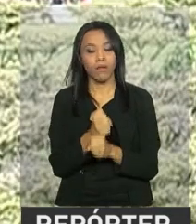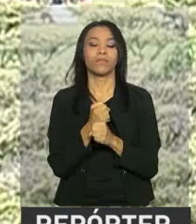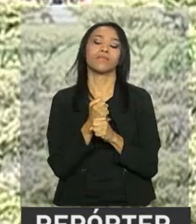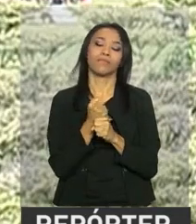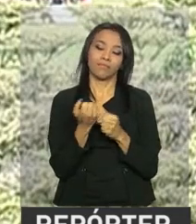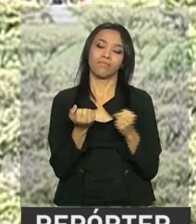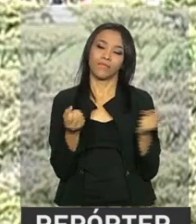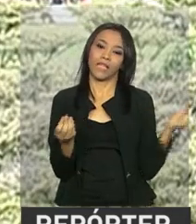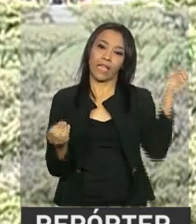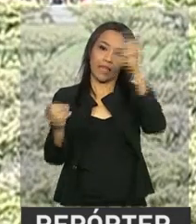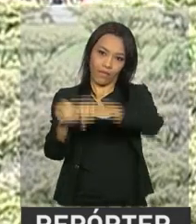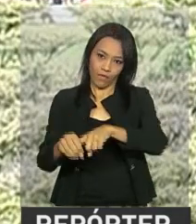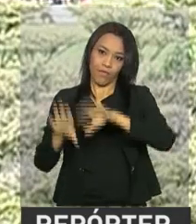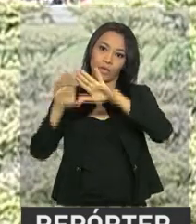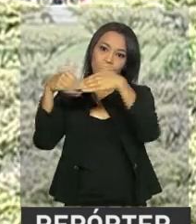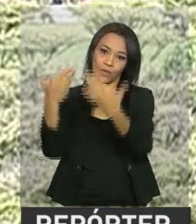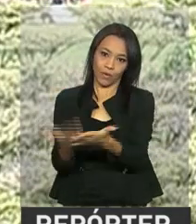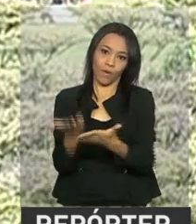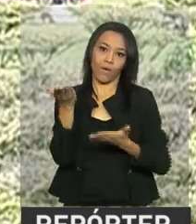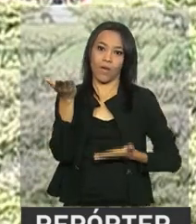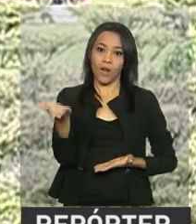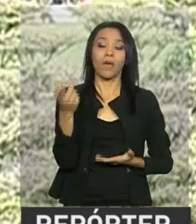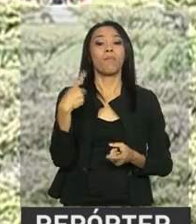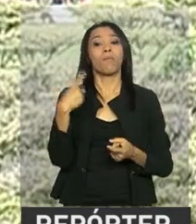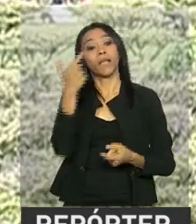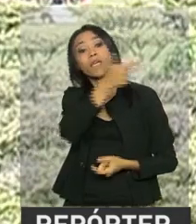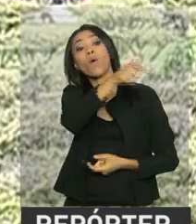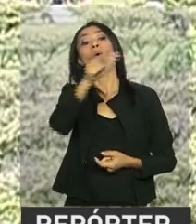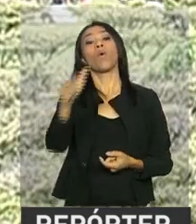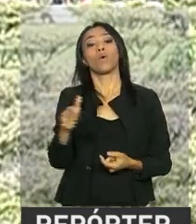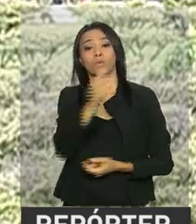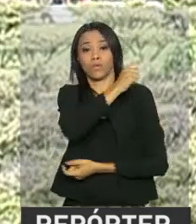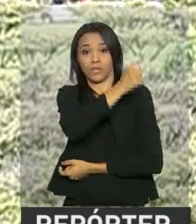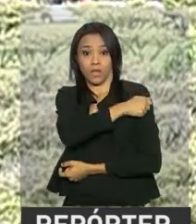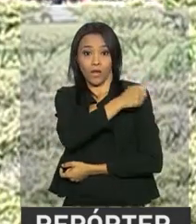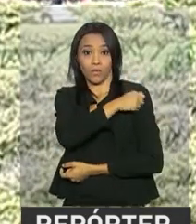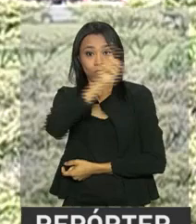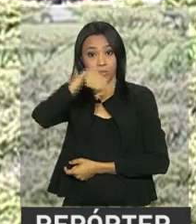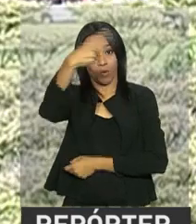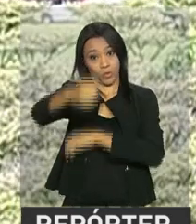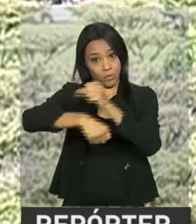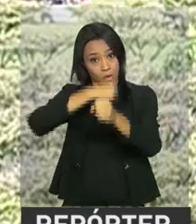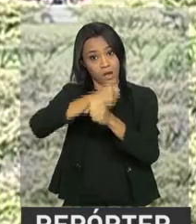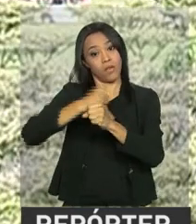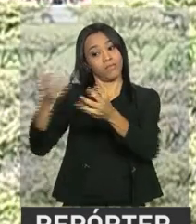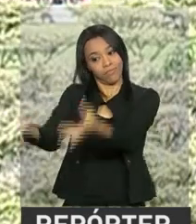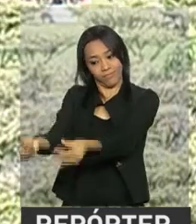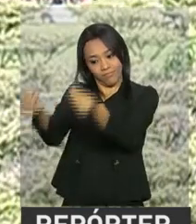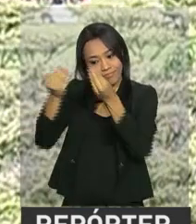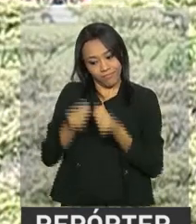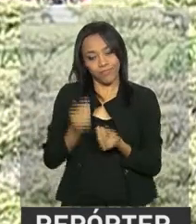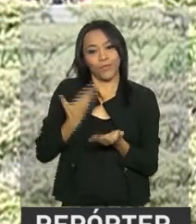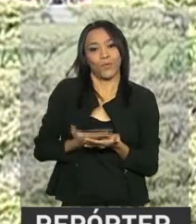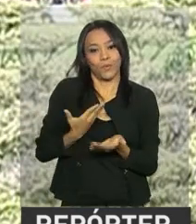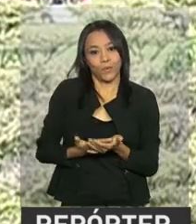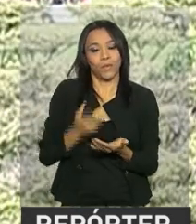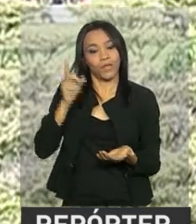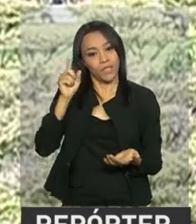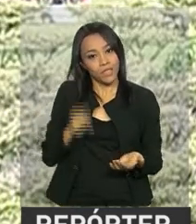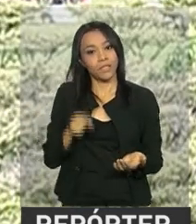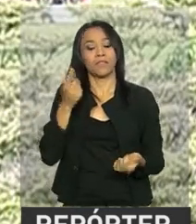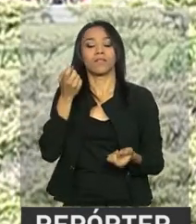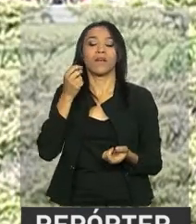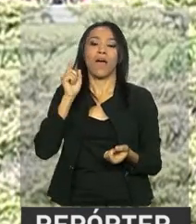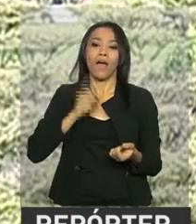as escolas, para atender aí a outros alunos no ano que vem. Essa devolução é fundamental para o sucesso do